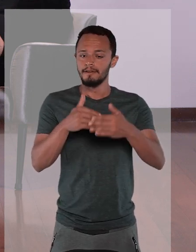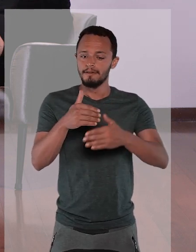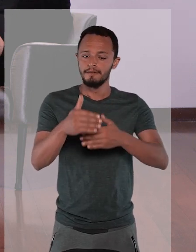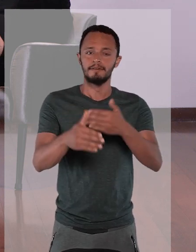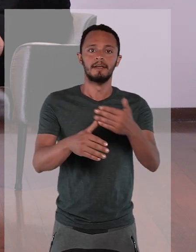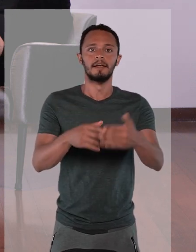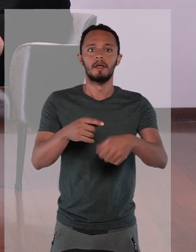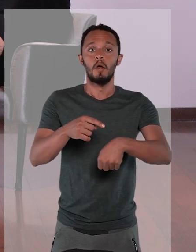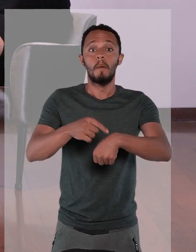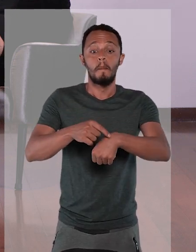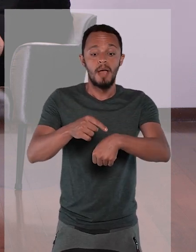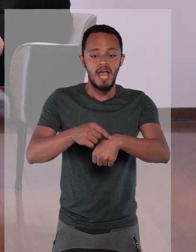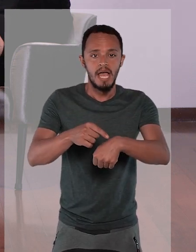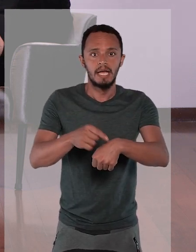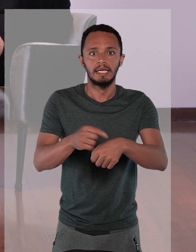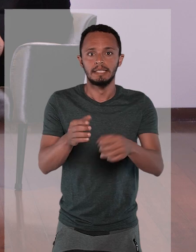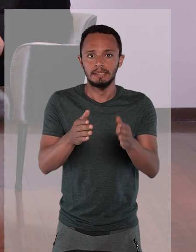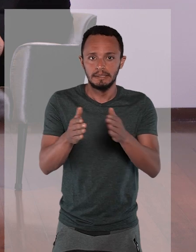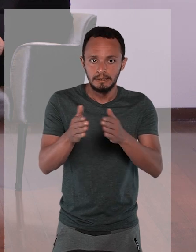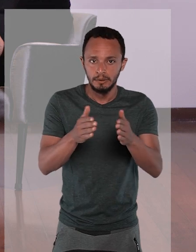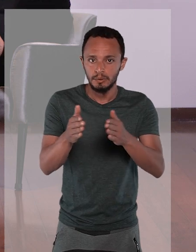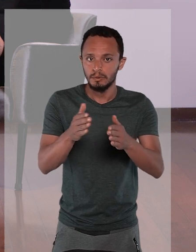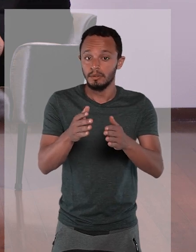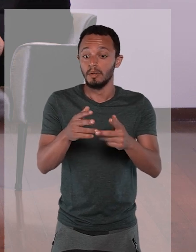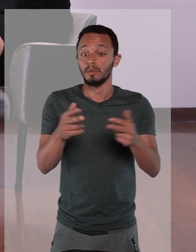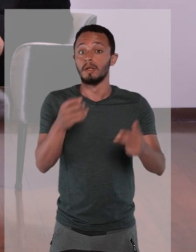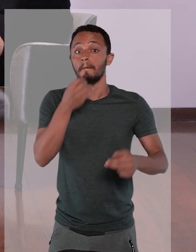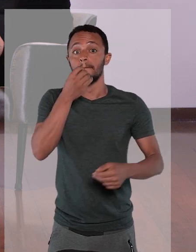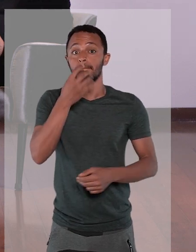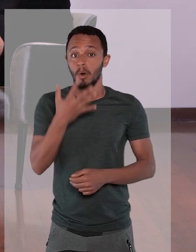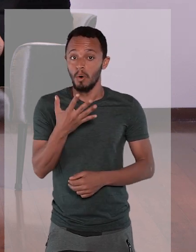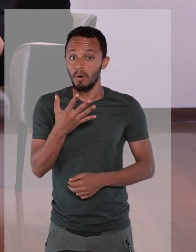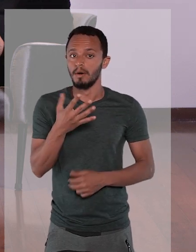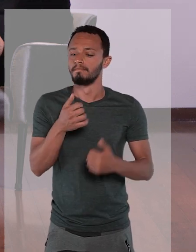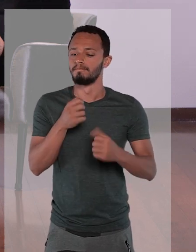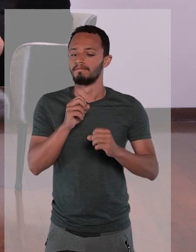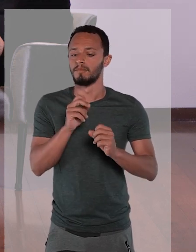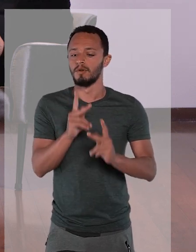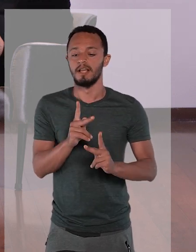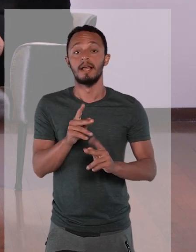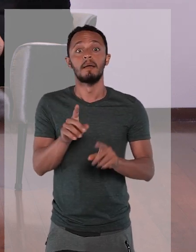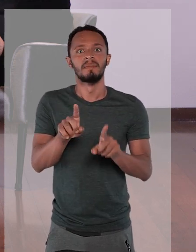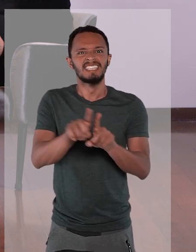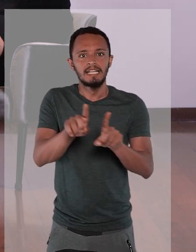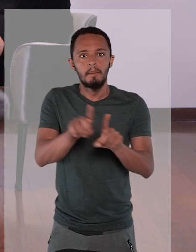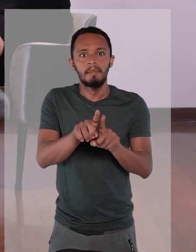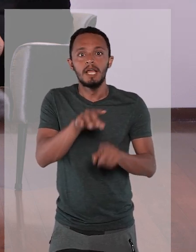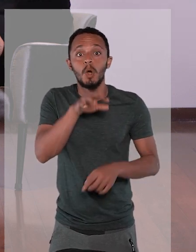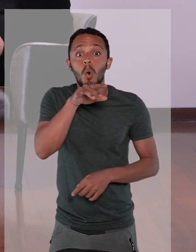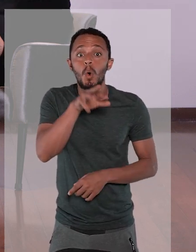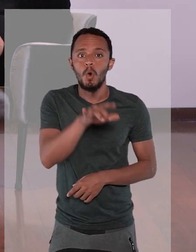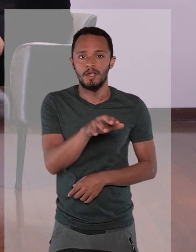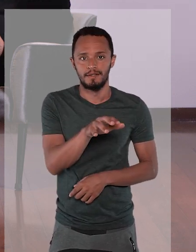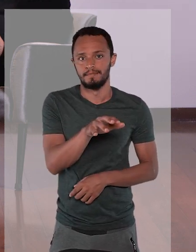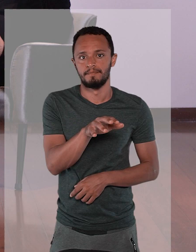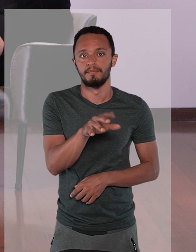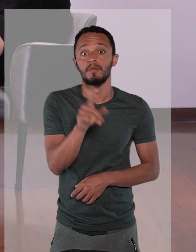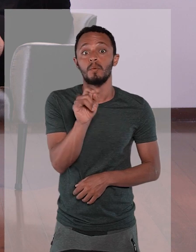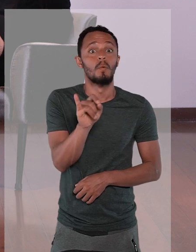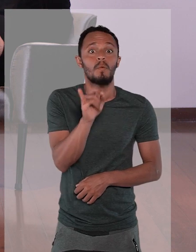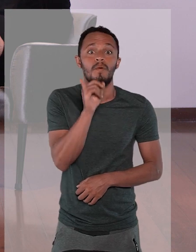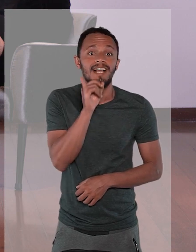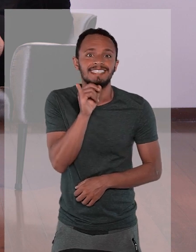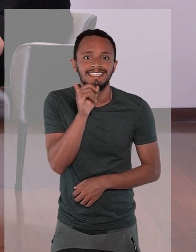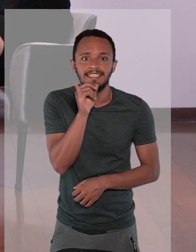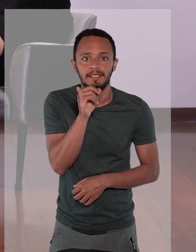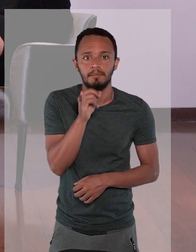assim, a gente também descobriu muita coisa boa, mas muita coisa ruim também, né? Essa coisa do lockdown, por exemplo, nós nunca tivemos